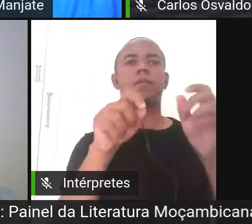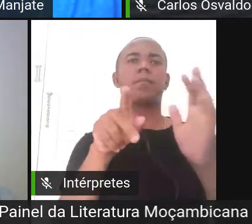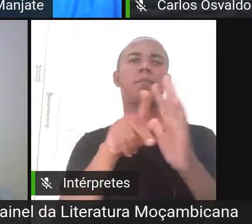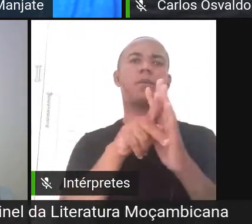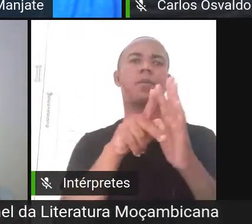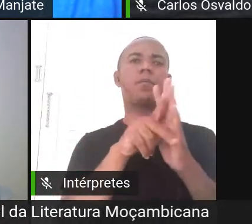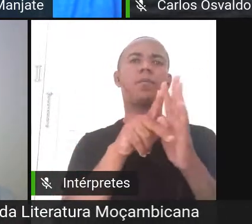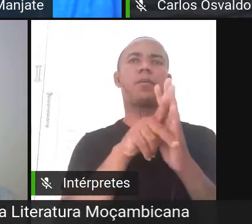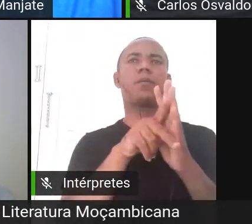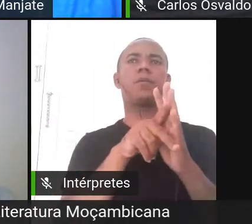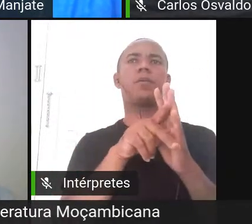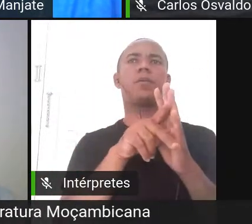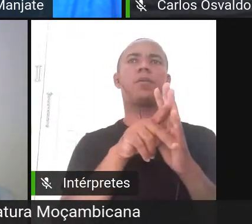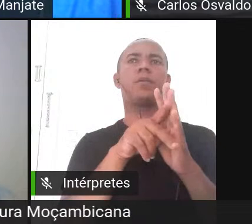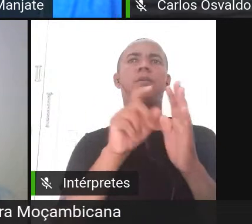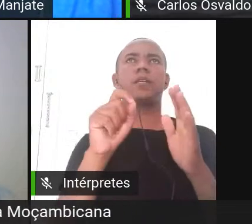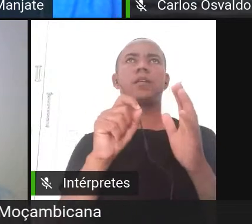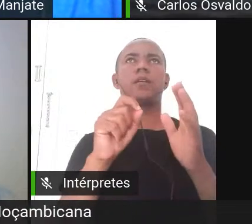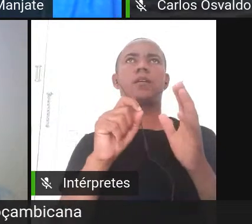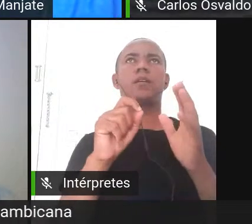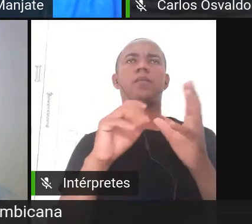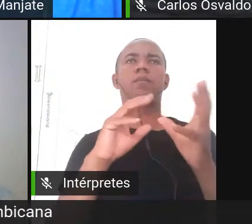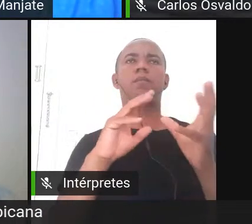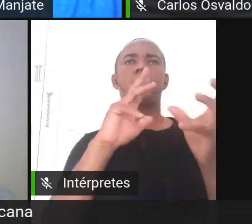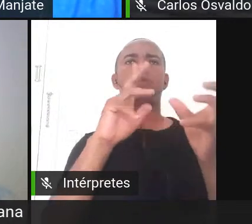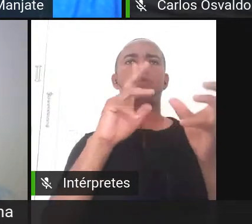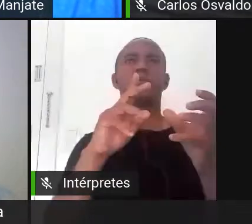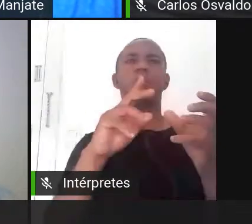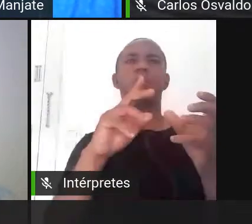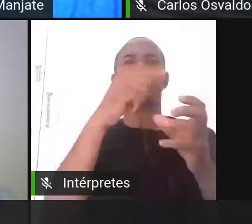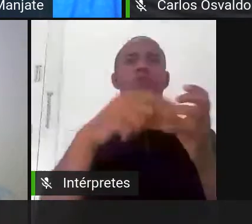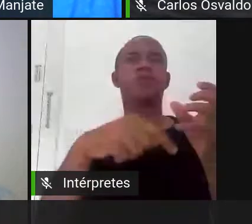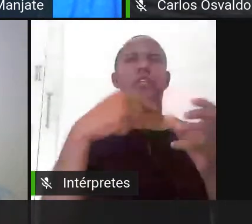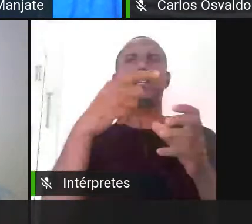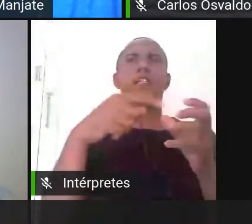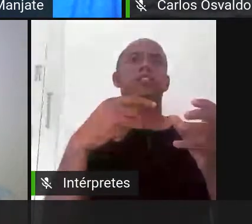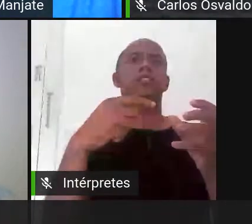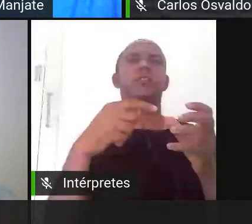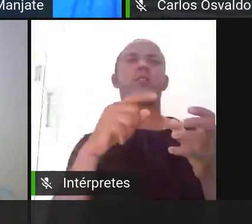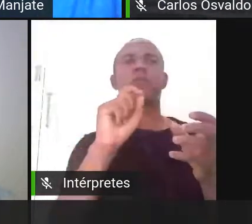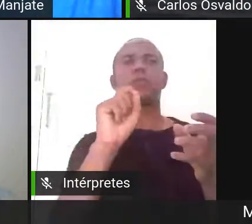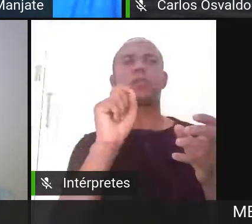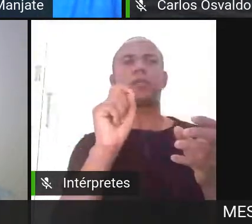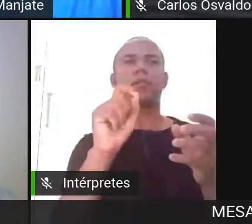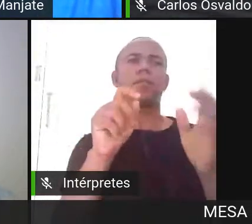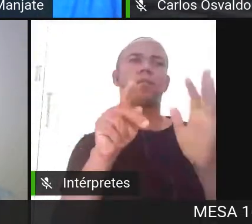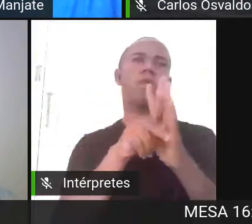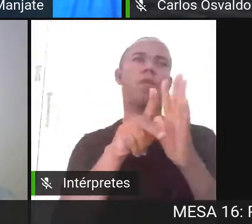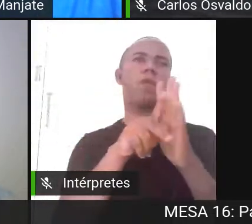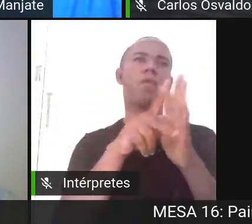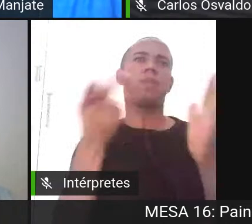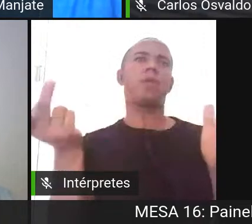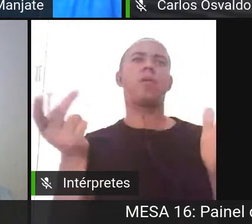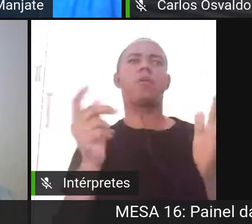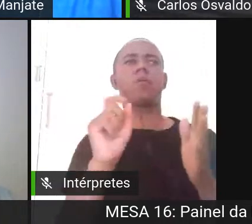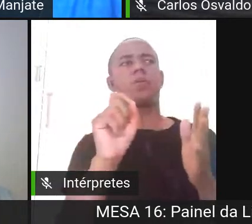não é? Que não se confina às questões legítimas e de tradição